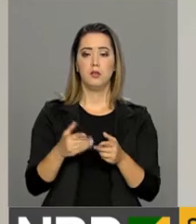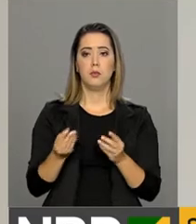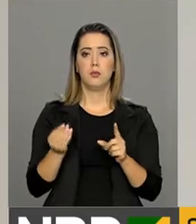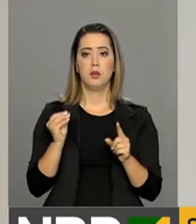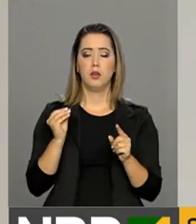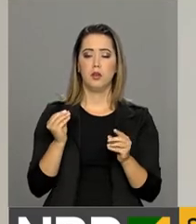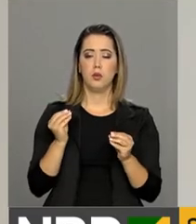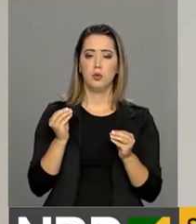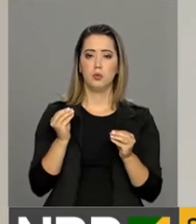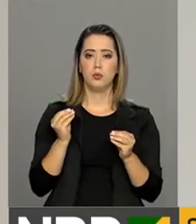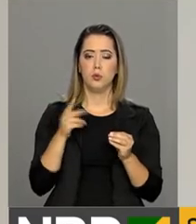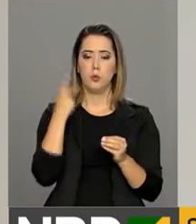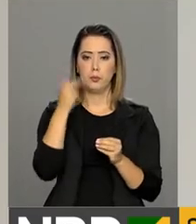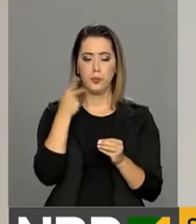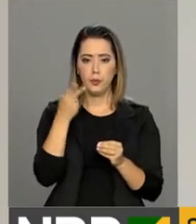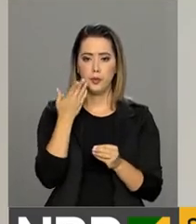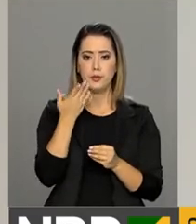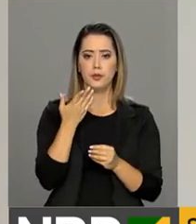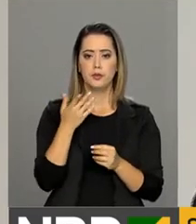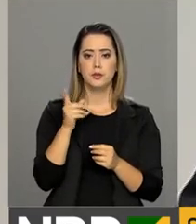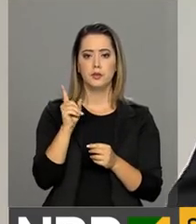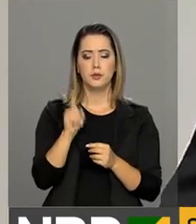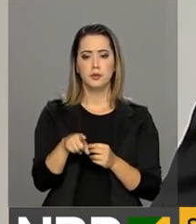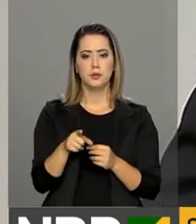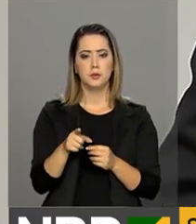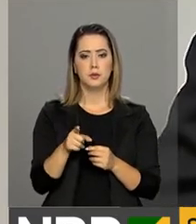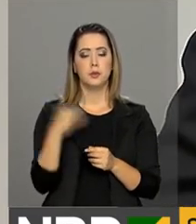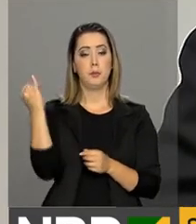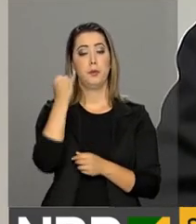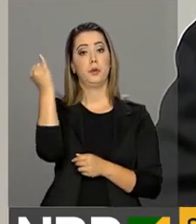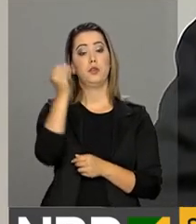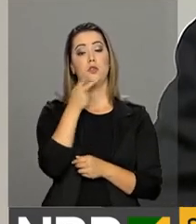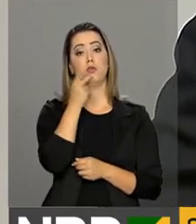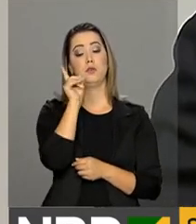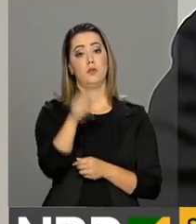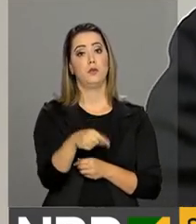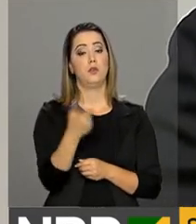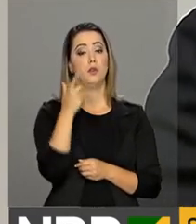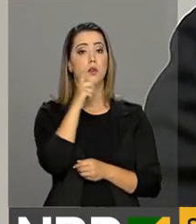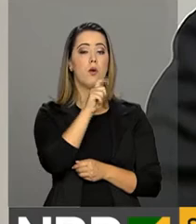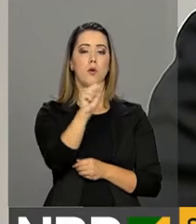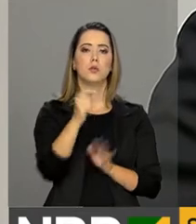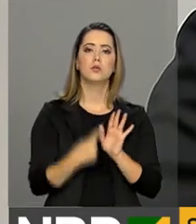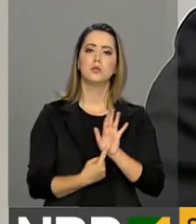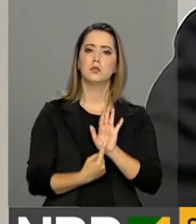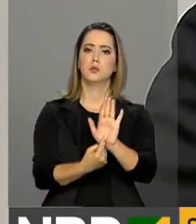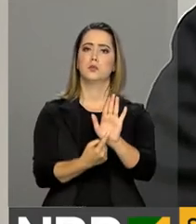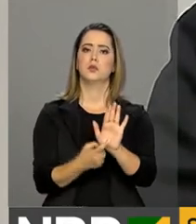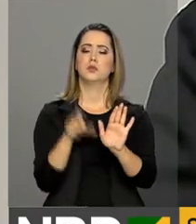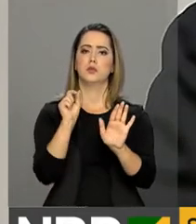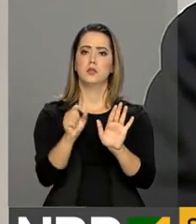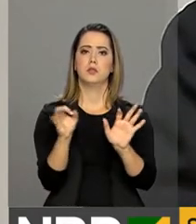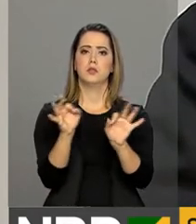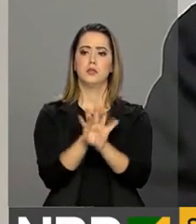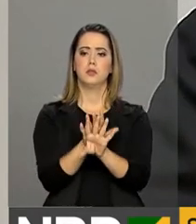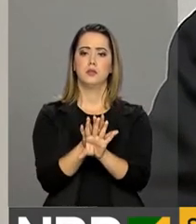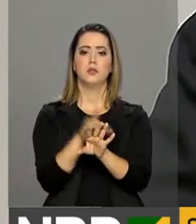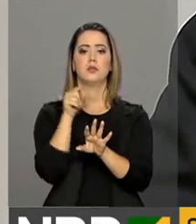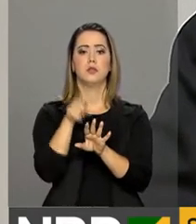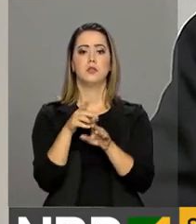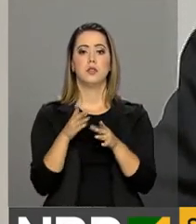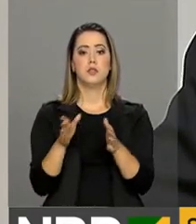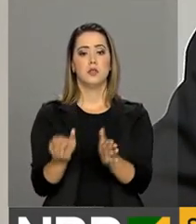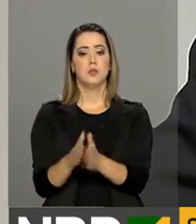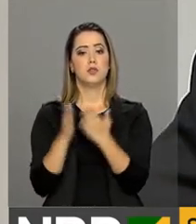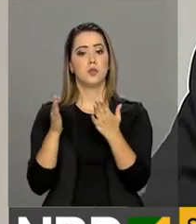muito muito importante conseguiu-se demonstrar que aquilo e acabar com os pobres